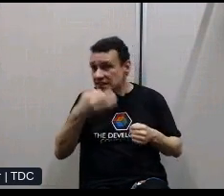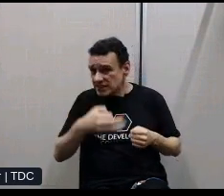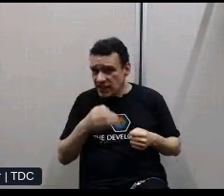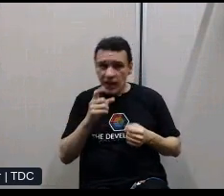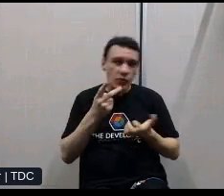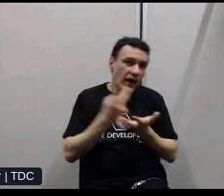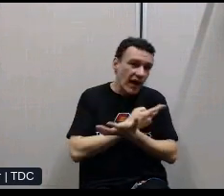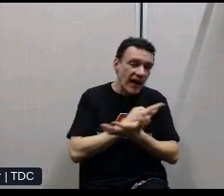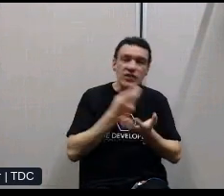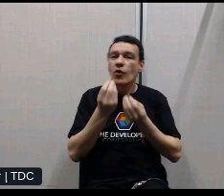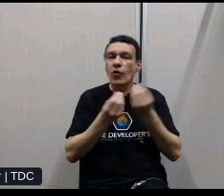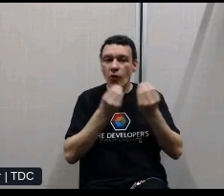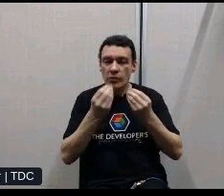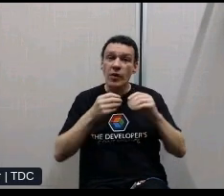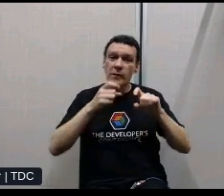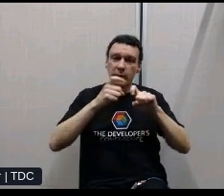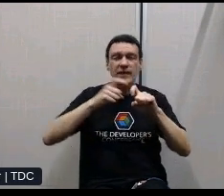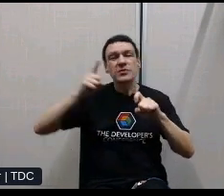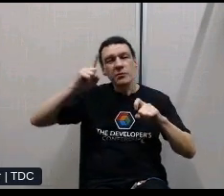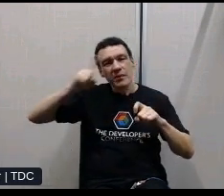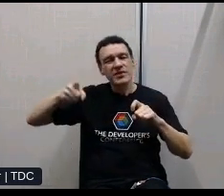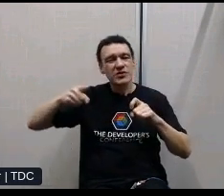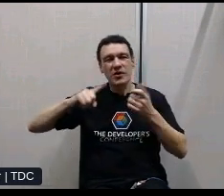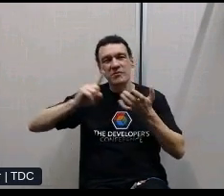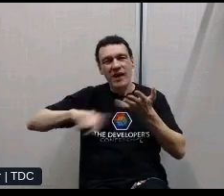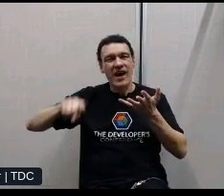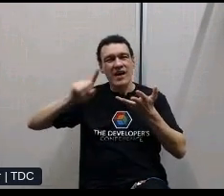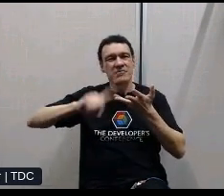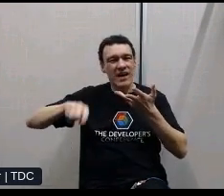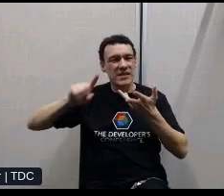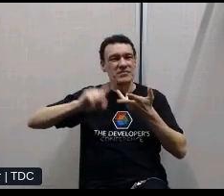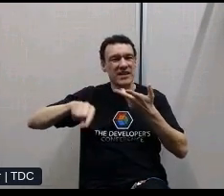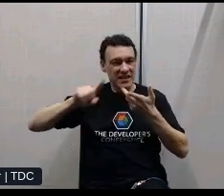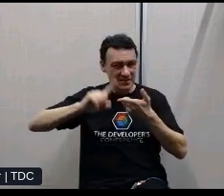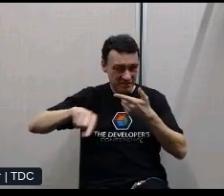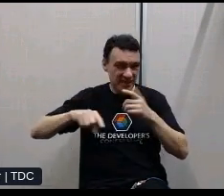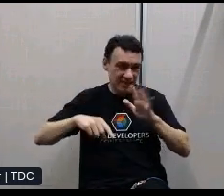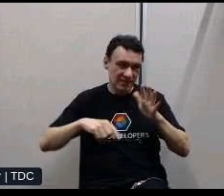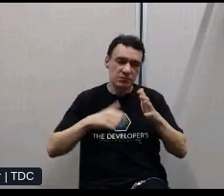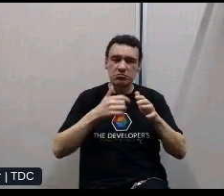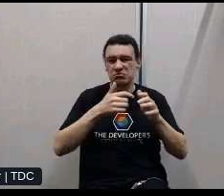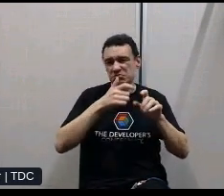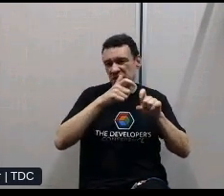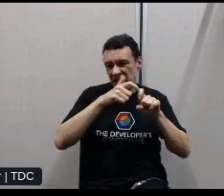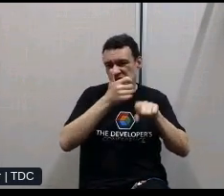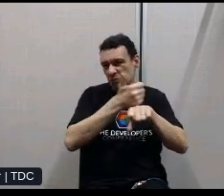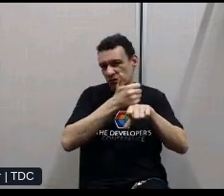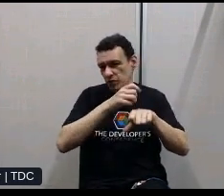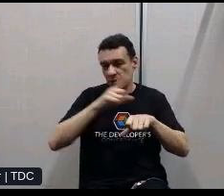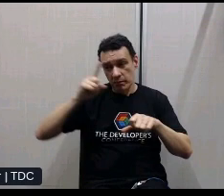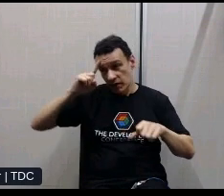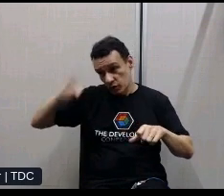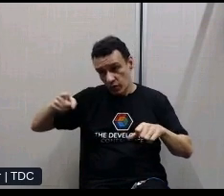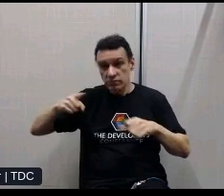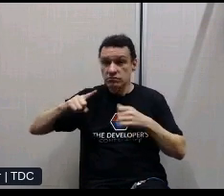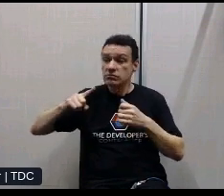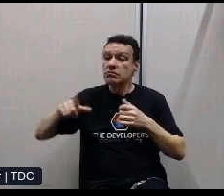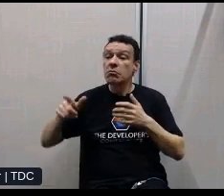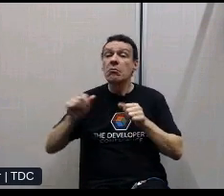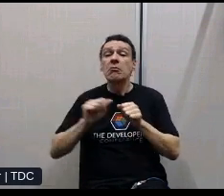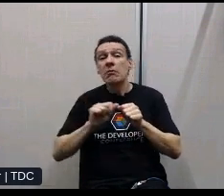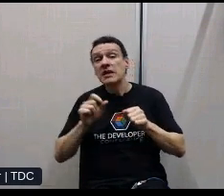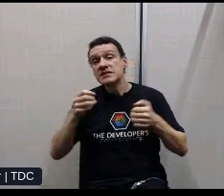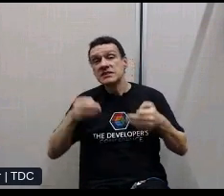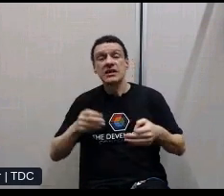tudo o que o médico ou o seu, né, profissional orientou. E aí, gente,